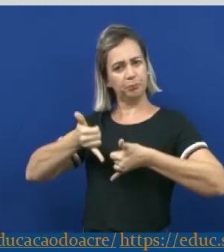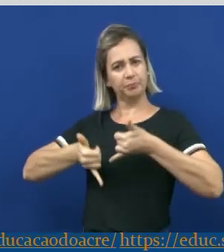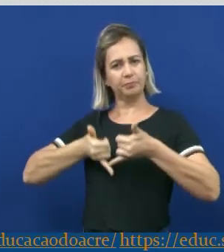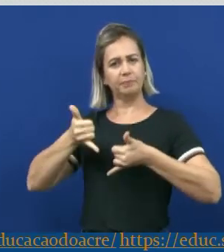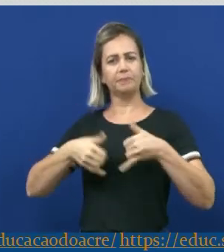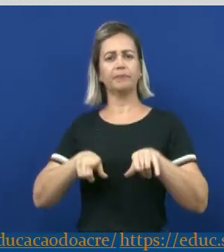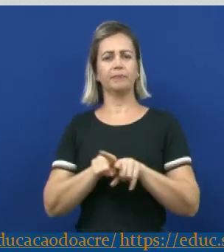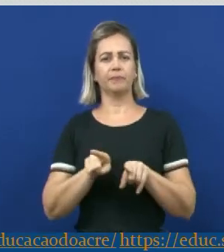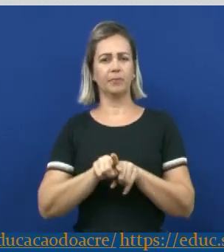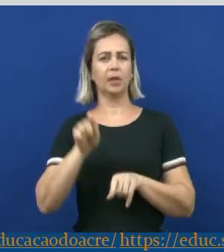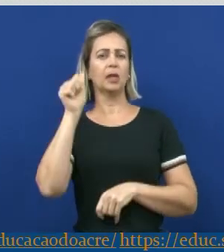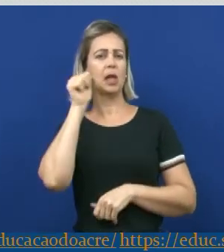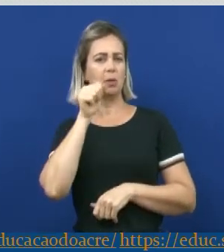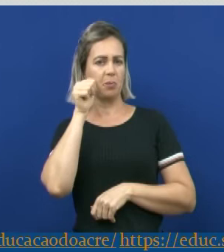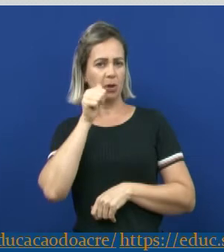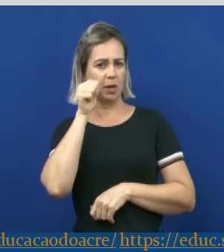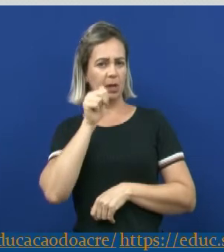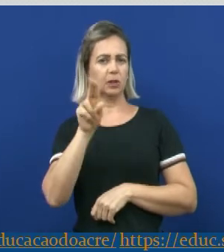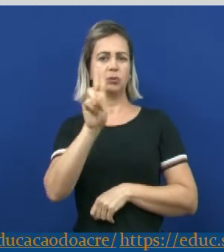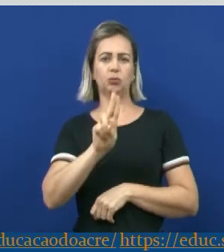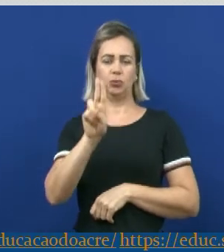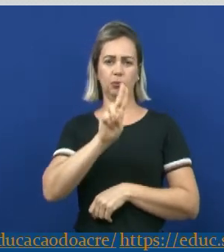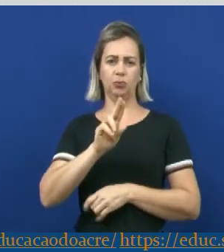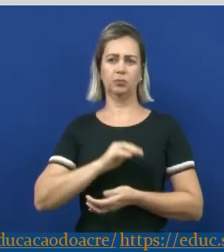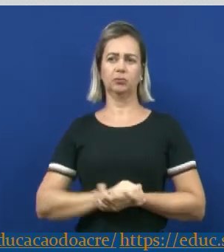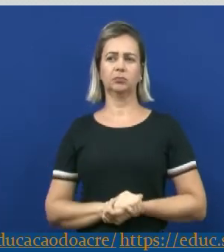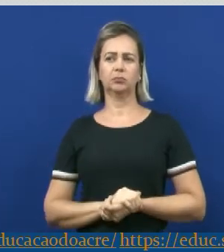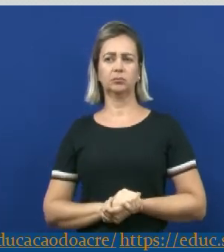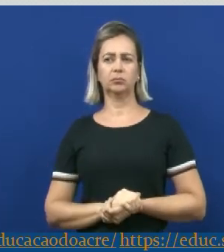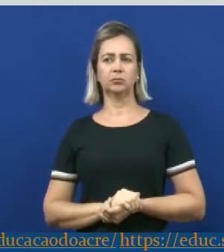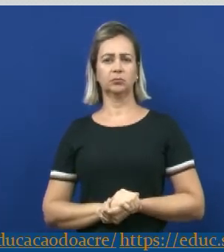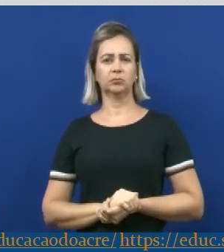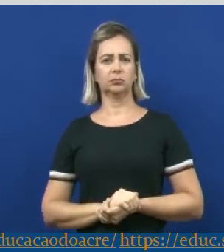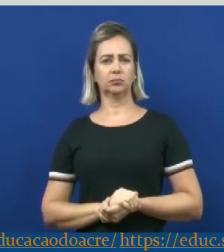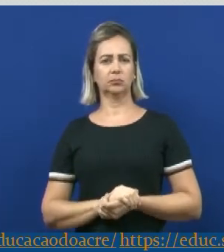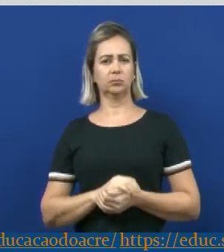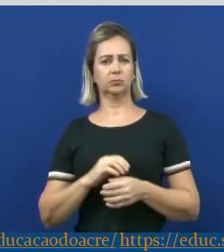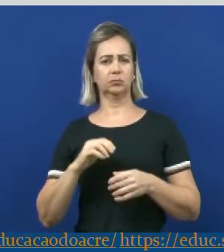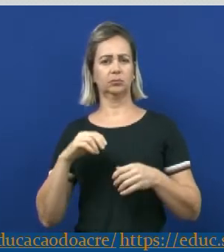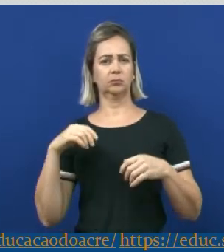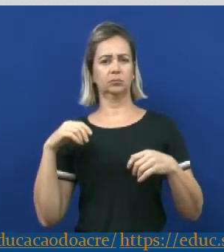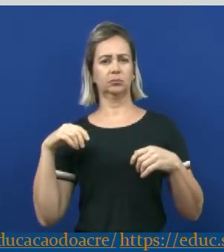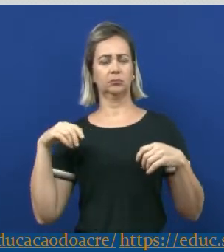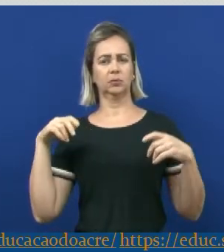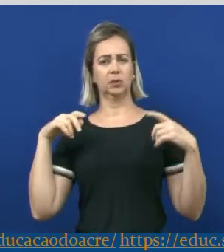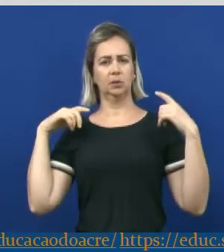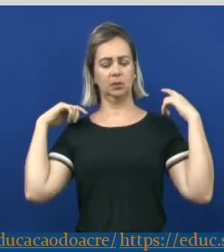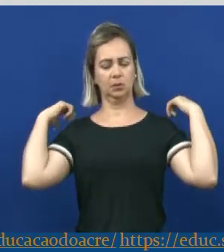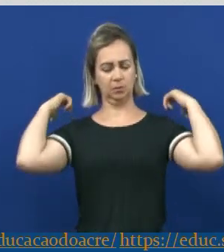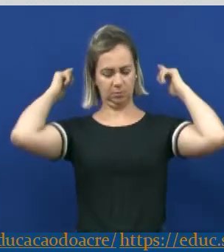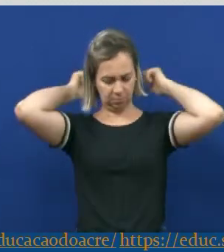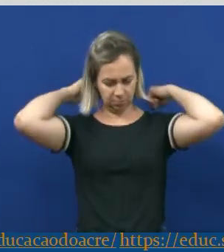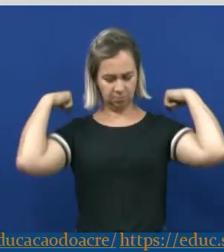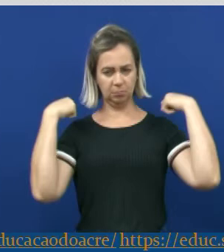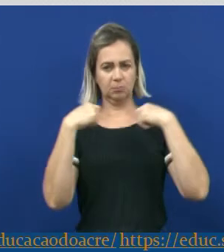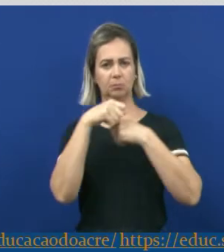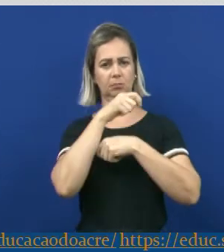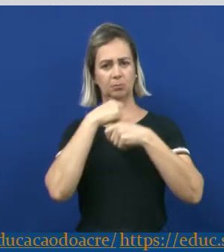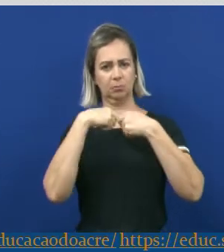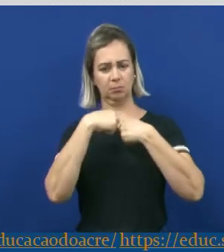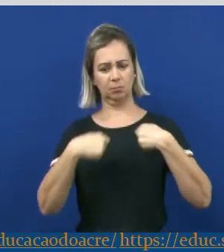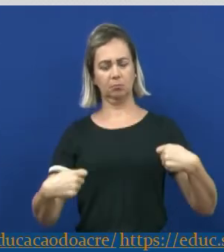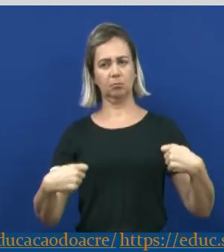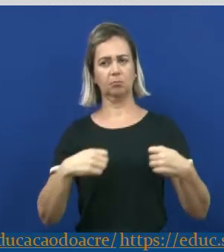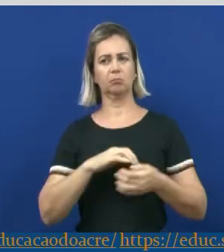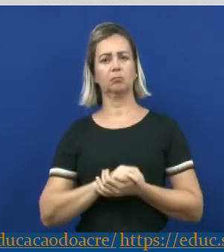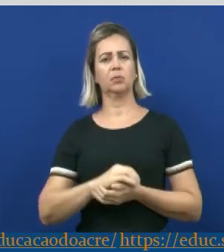de salto alto, feminino também. Uma bufanda, a bufanda seria qual peça? Aquela do frio também, geralmente a gente chama